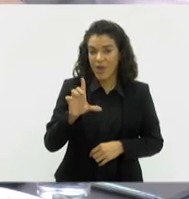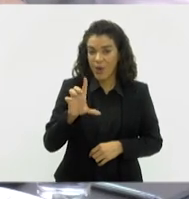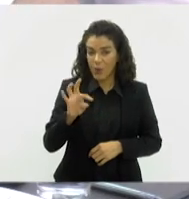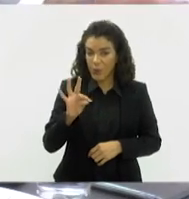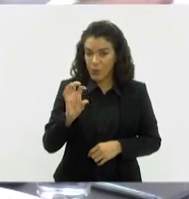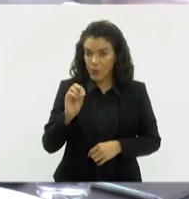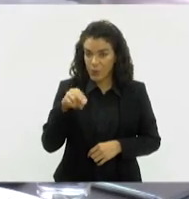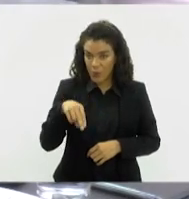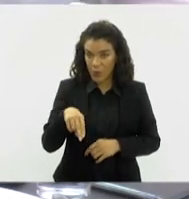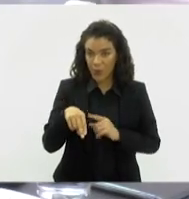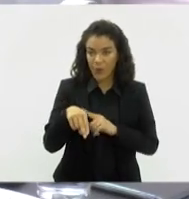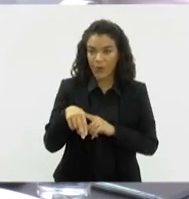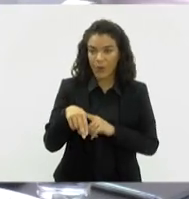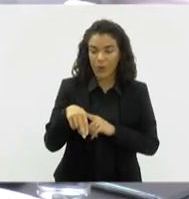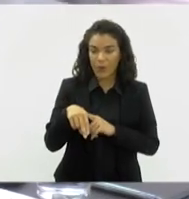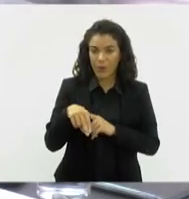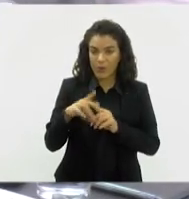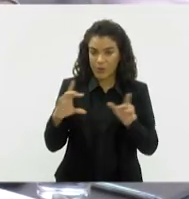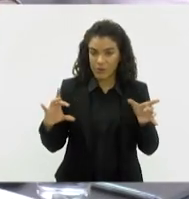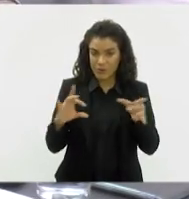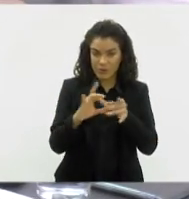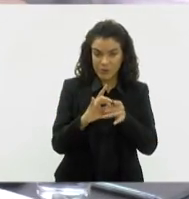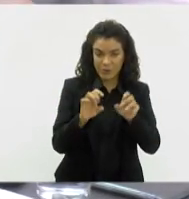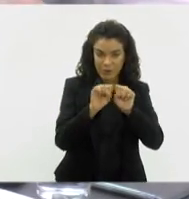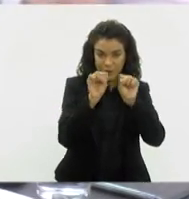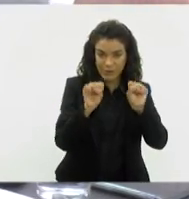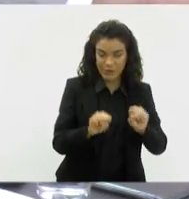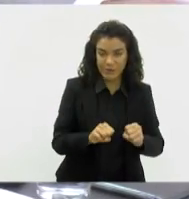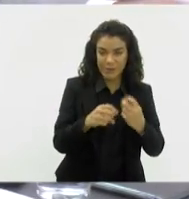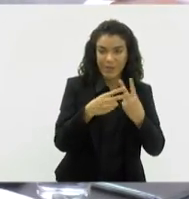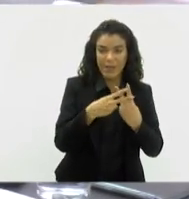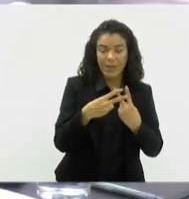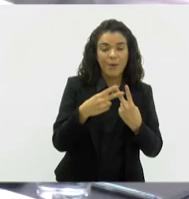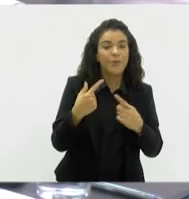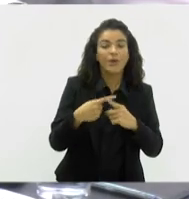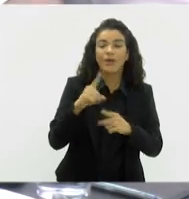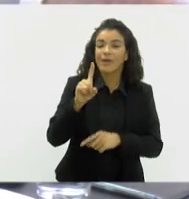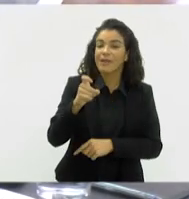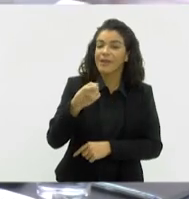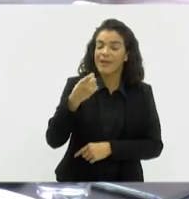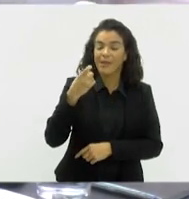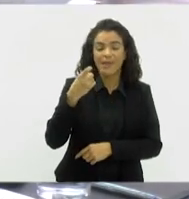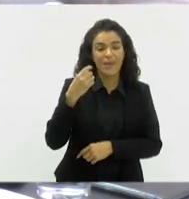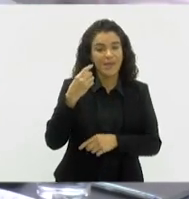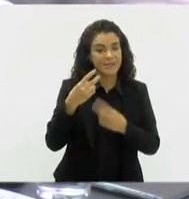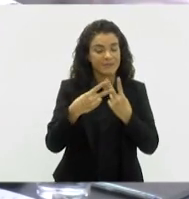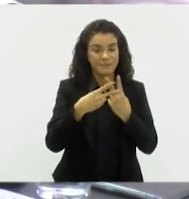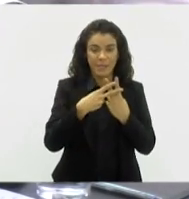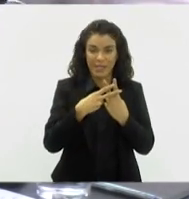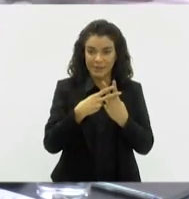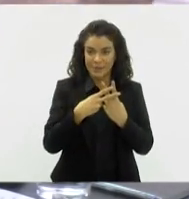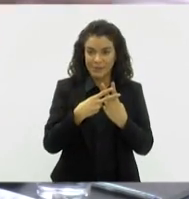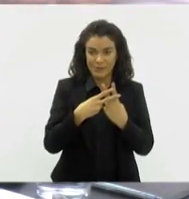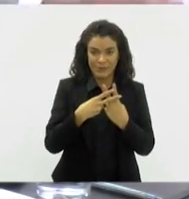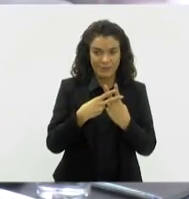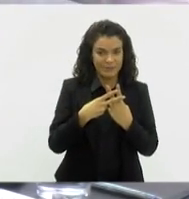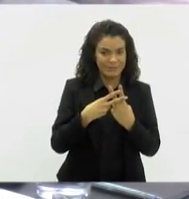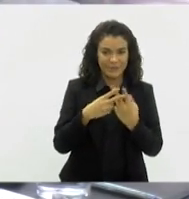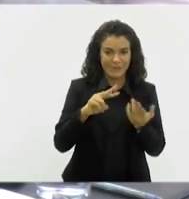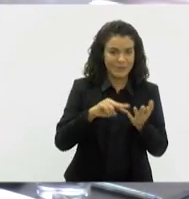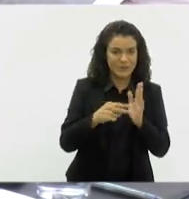dele, em relação ao sistema carcerário, foi ele ter sido preso no sistema carcerário. E isso não o faz qualificado